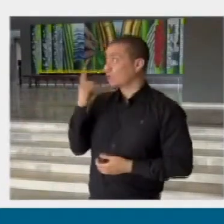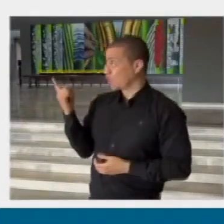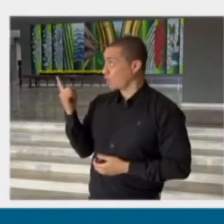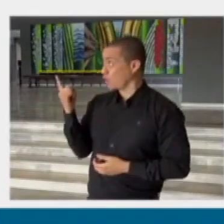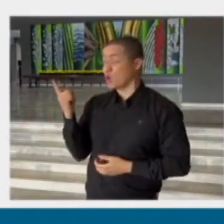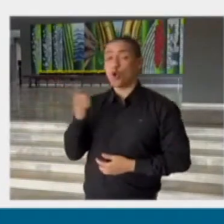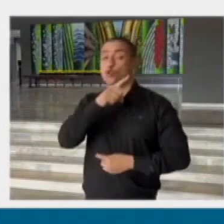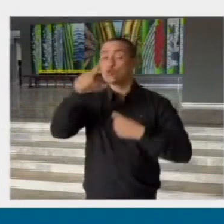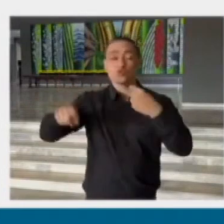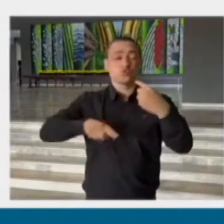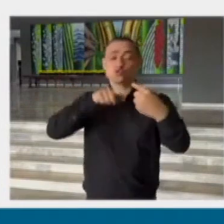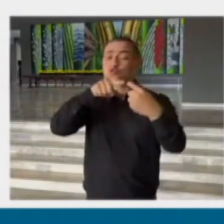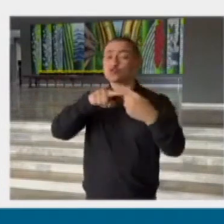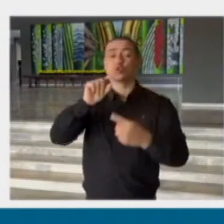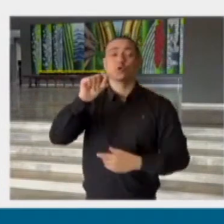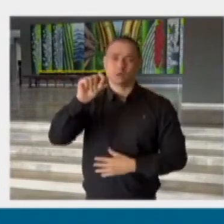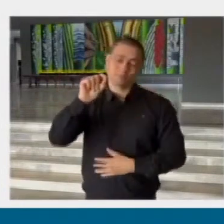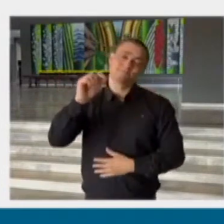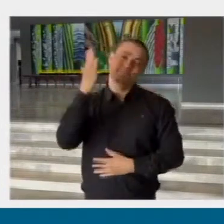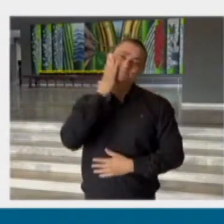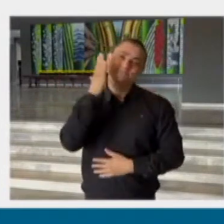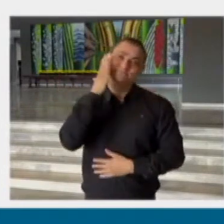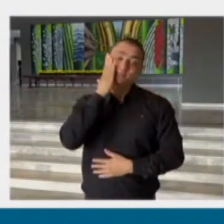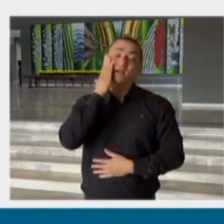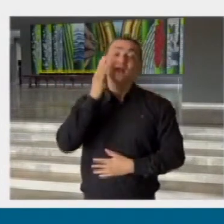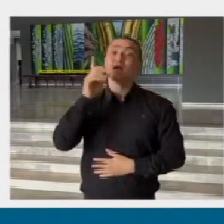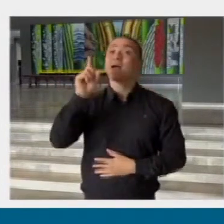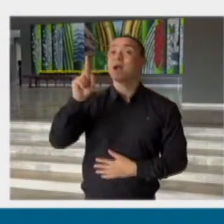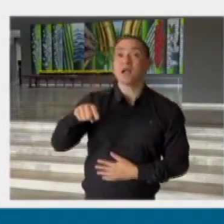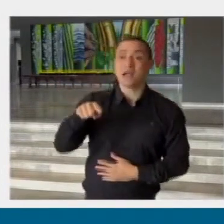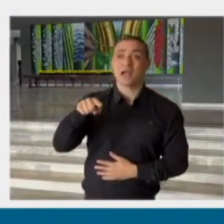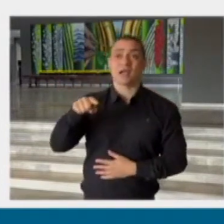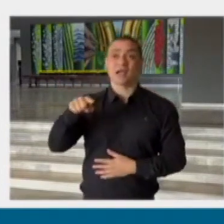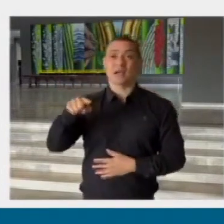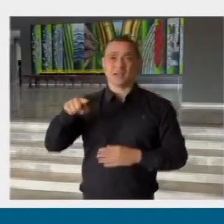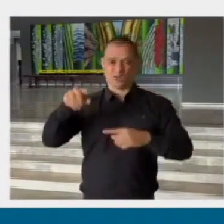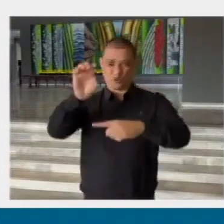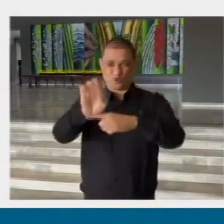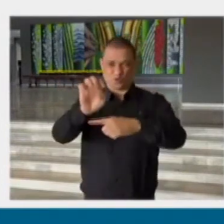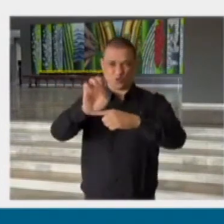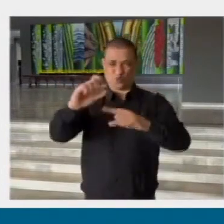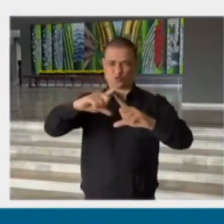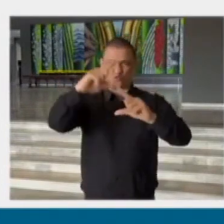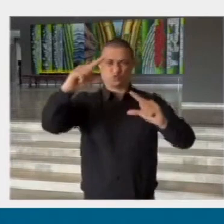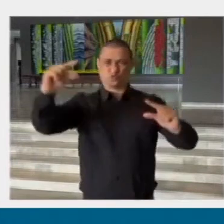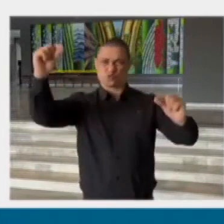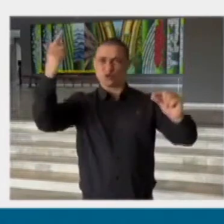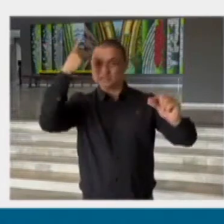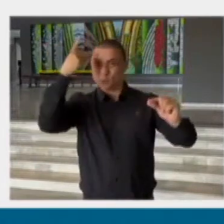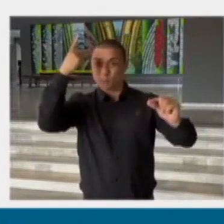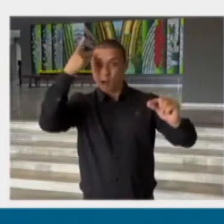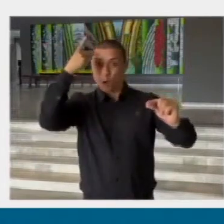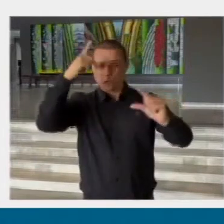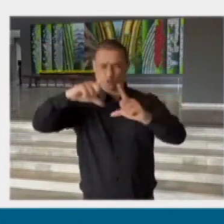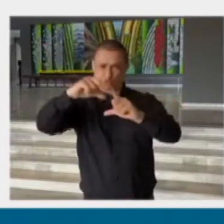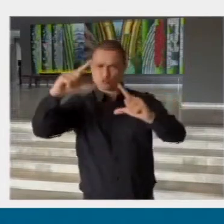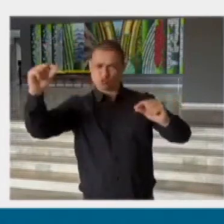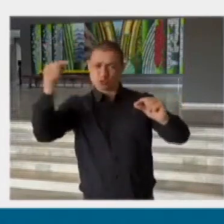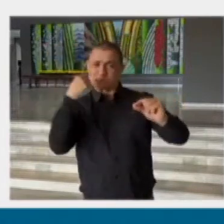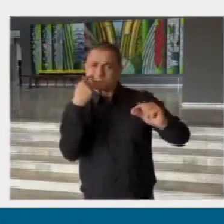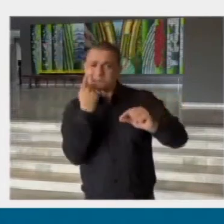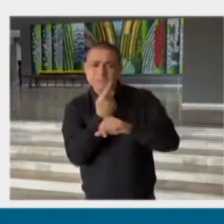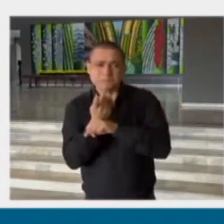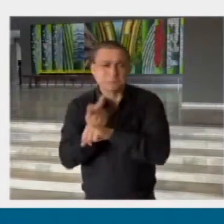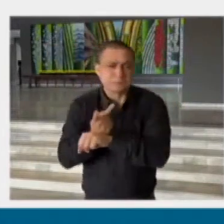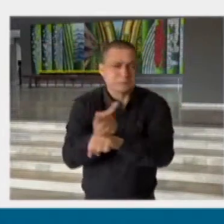O objetivo é oferecer uma bolsa de R$ 500 para que os parentes dos estudantes da rede estadual possam trabalhar